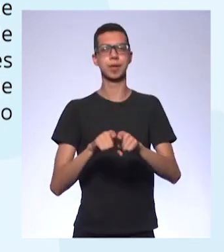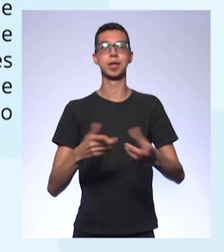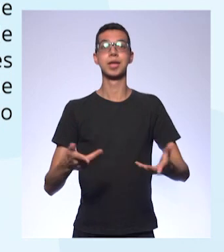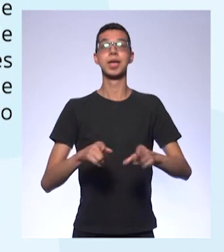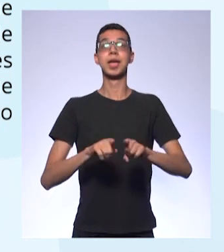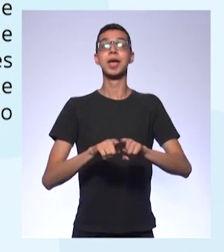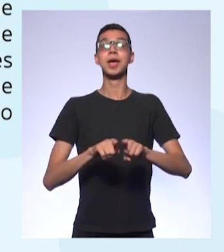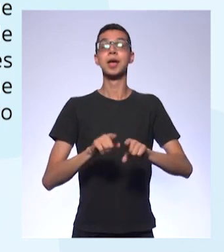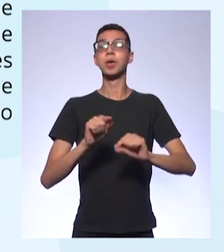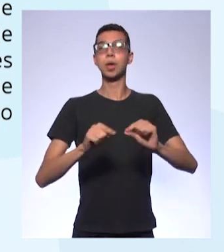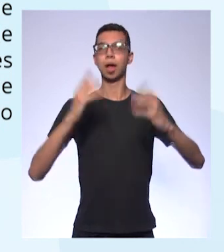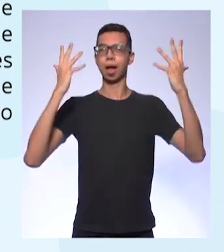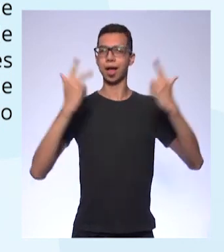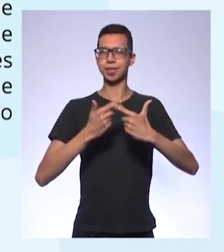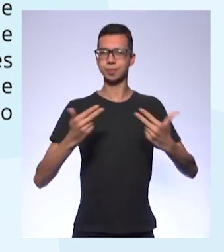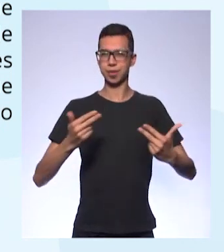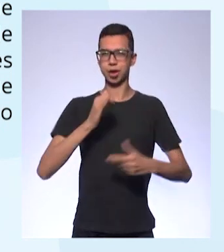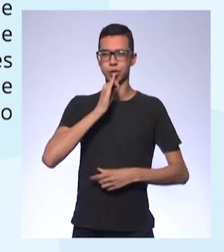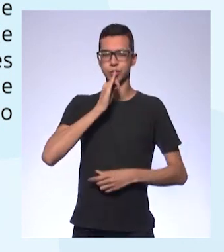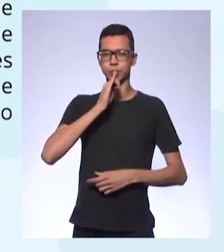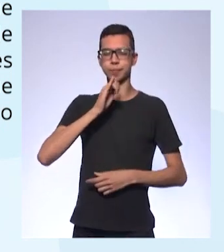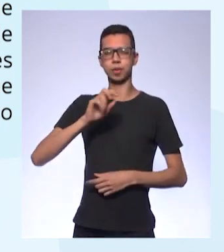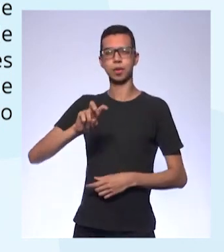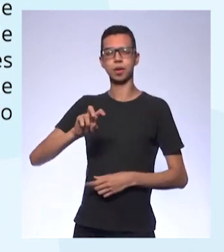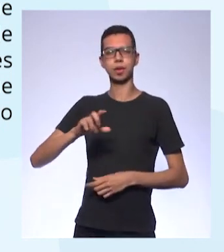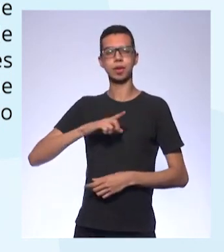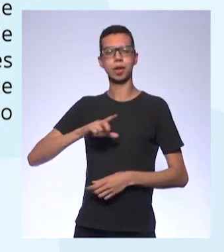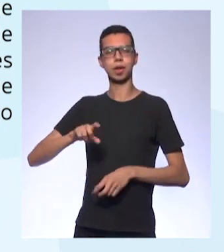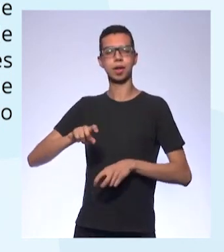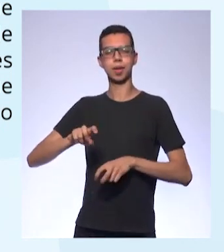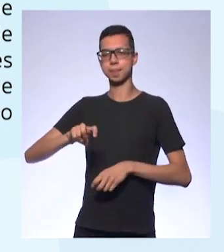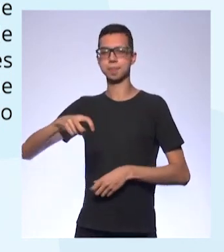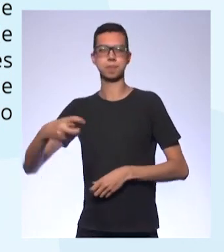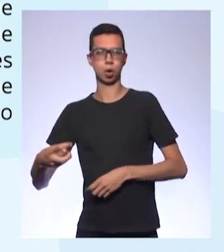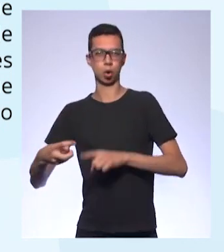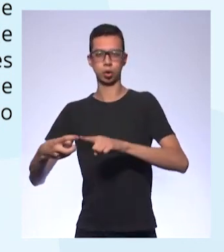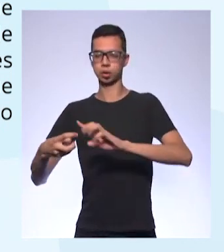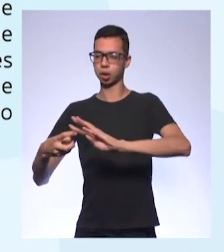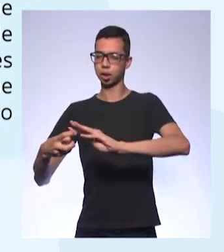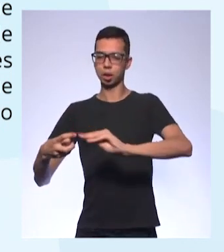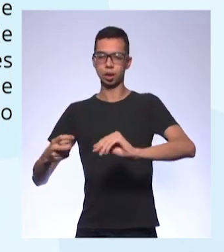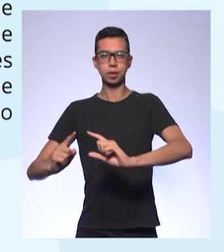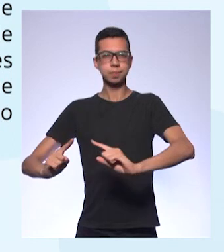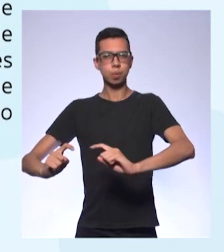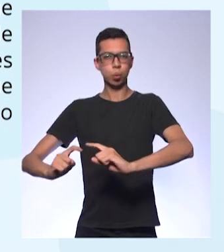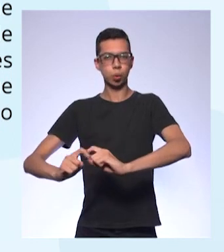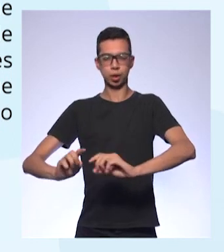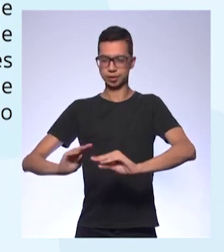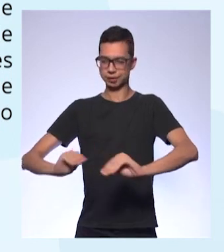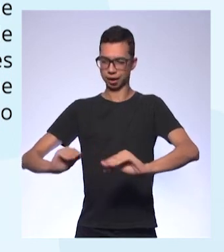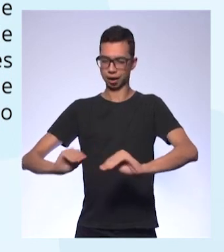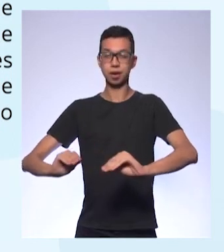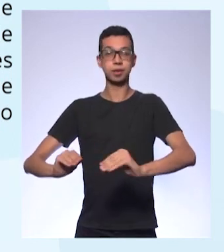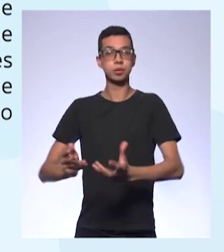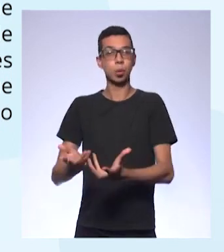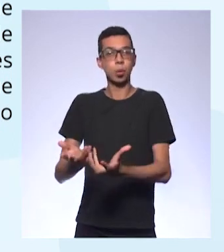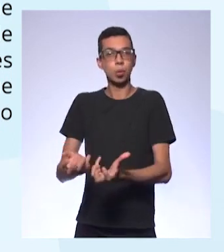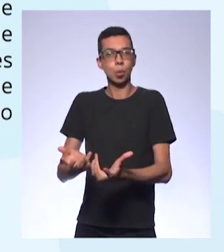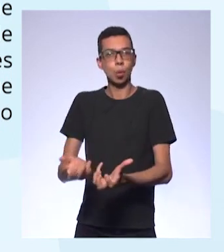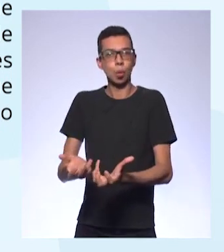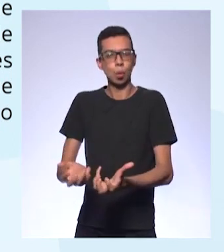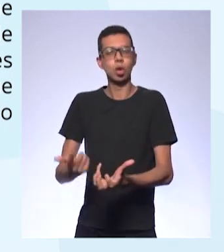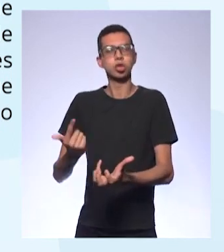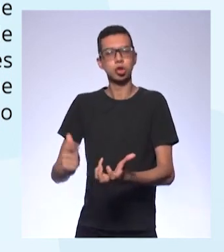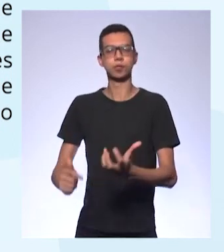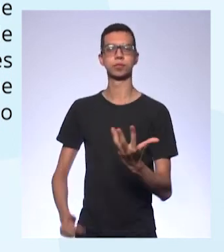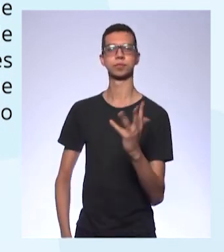animais. Quando morrem, os seres vivos se decompõem e fornecem nutrientes ao solo, que vão novamente ser aproveitados